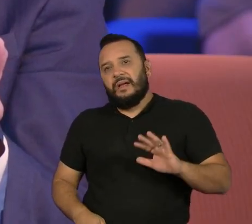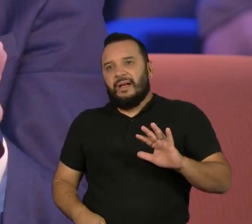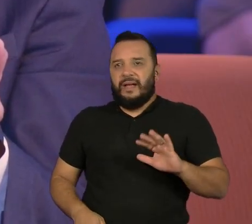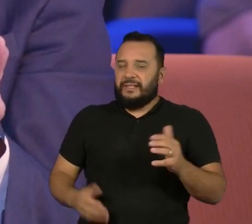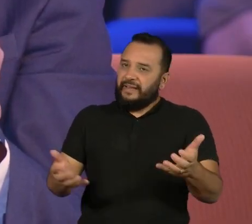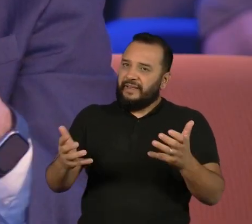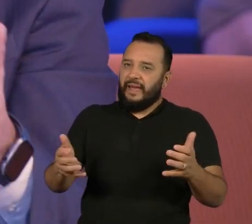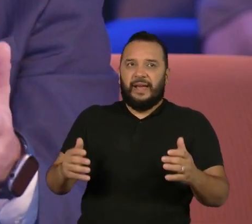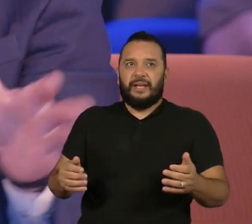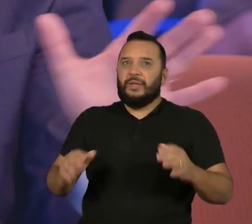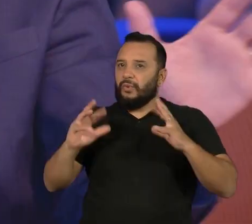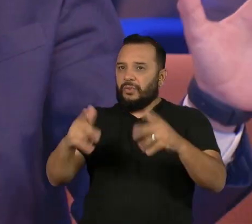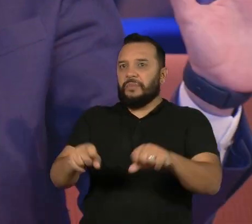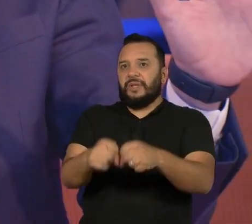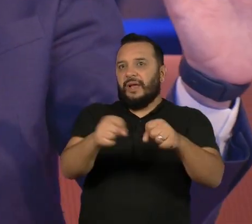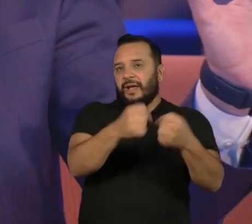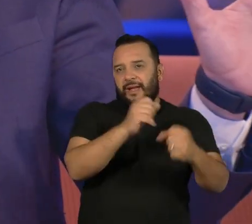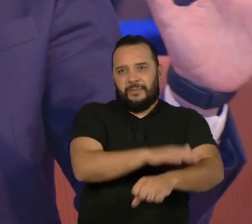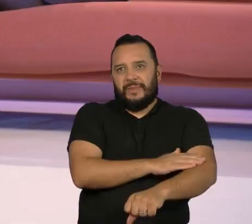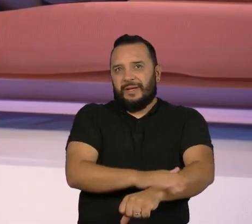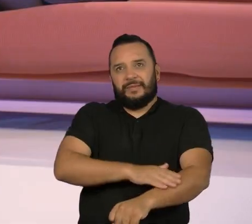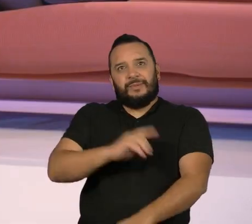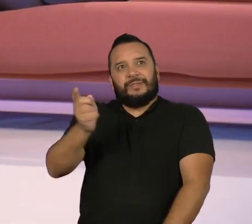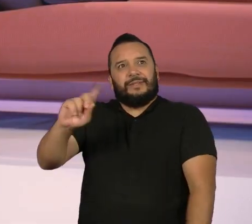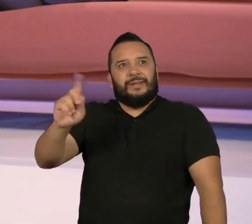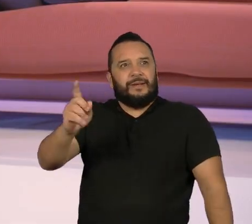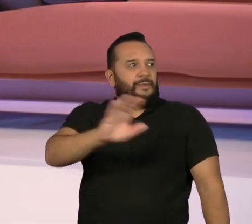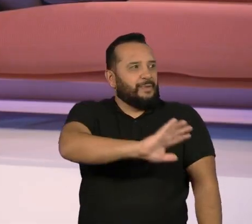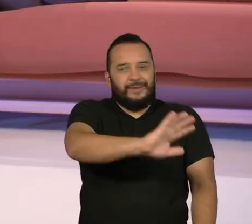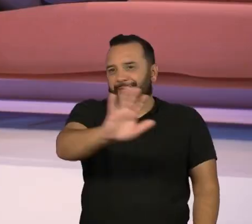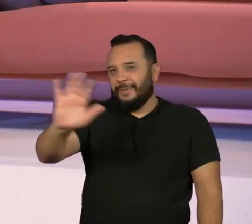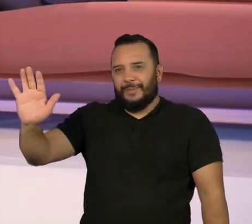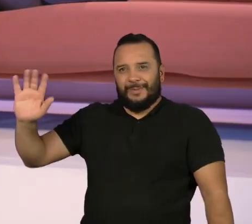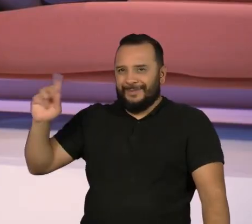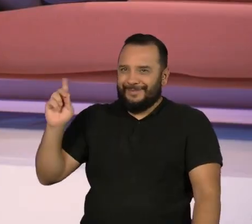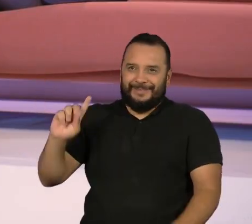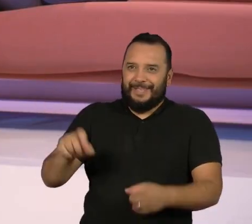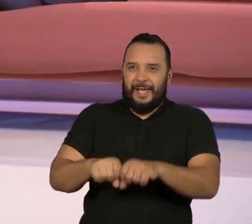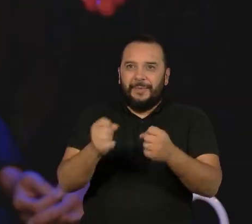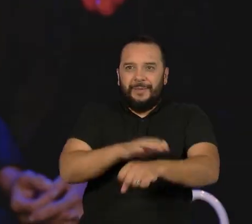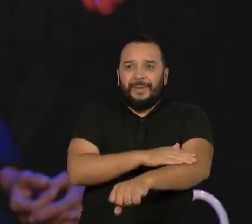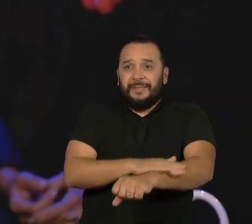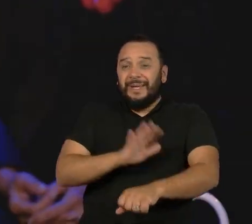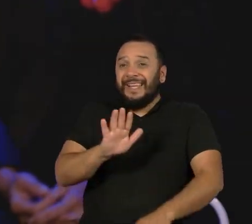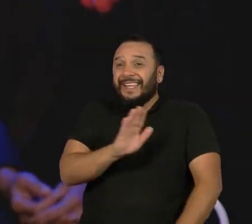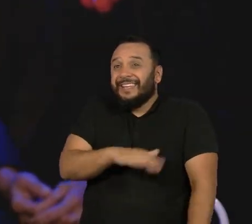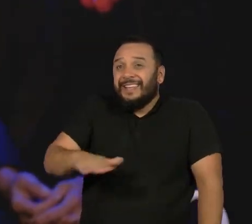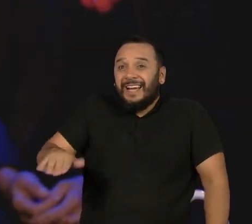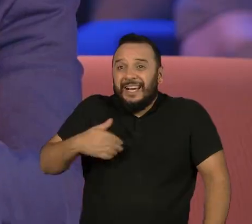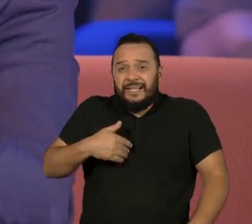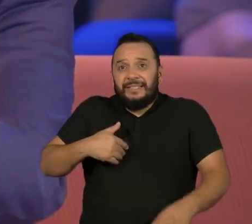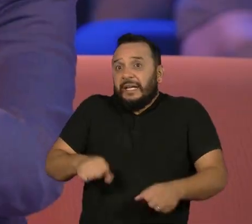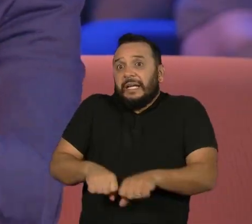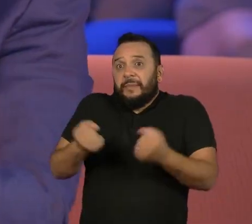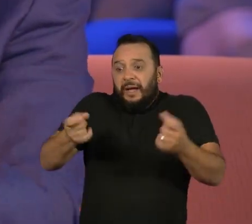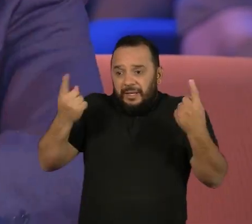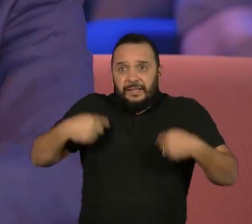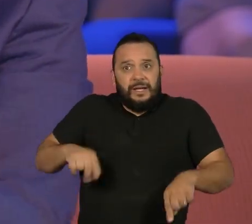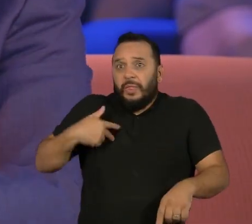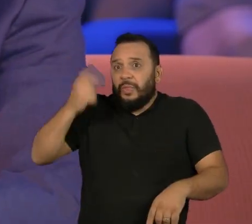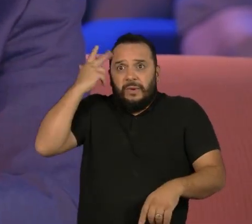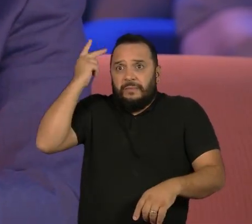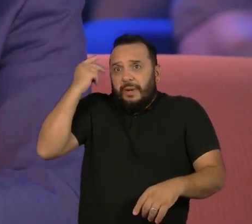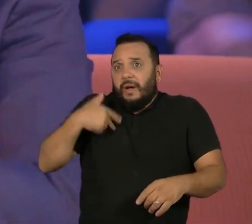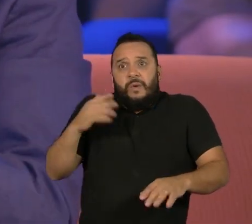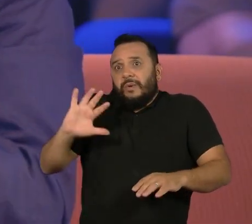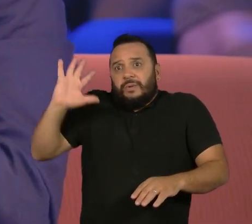todo mundo saia e comece a quebrar o braço? Não. Não, né? Não queremos quebrar o braço. Mas criança quebrar alguma parte do corpo é uma consequência natural da